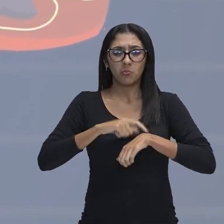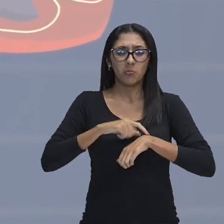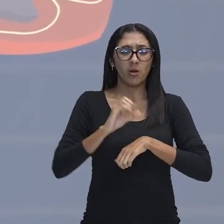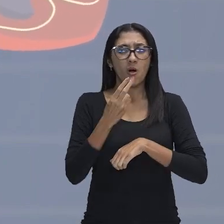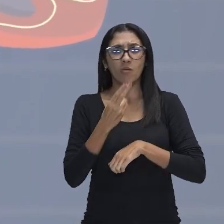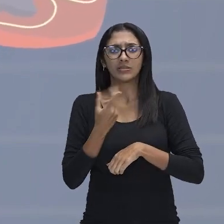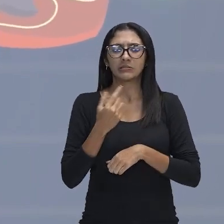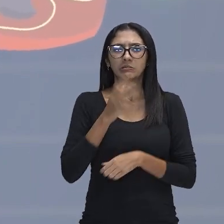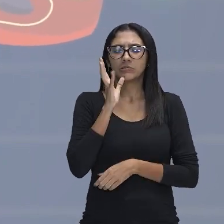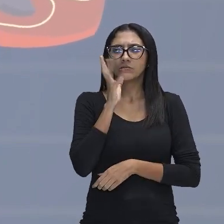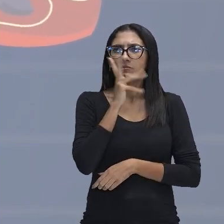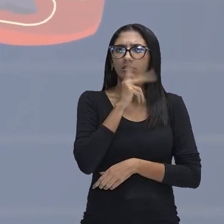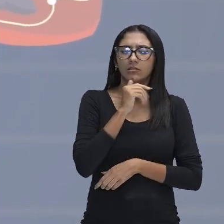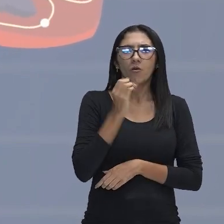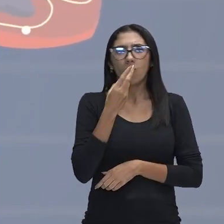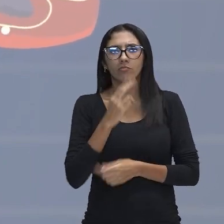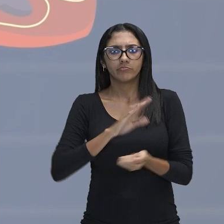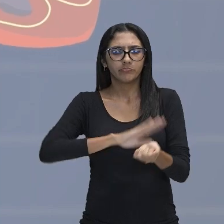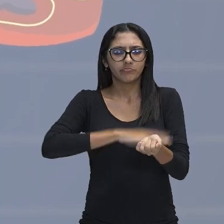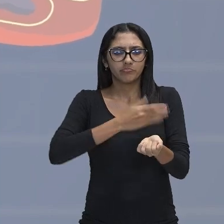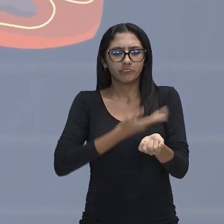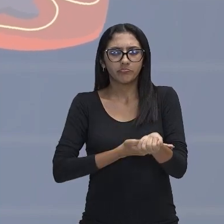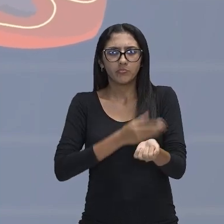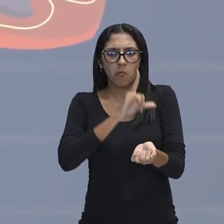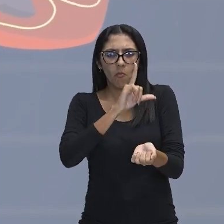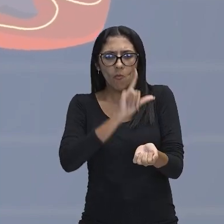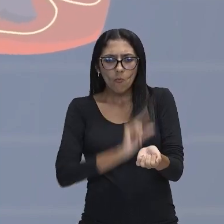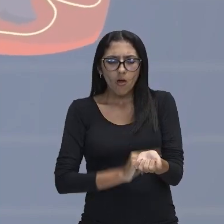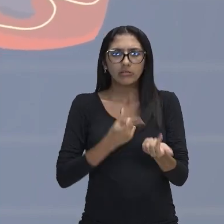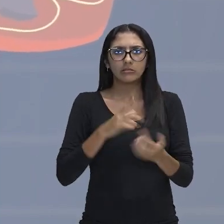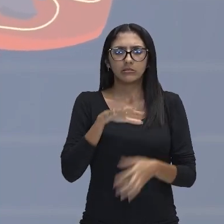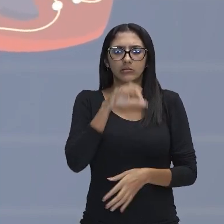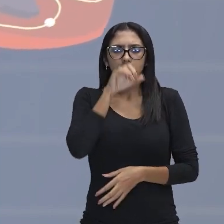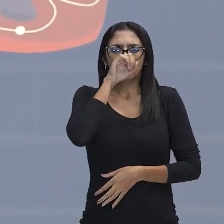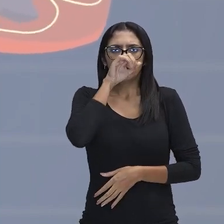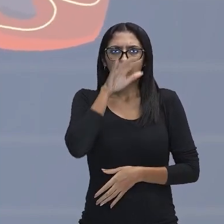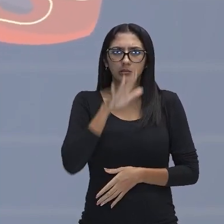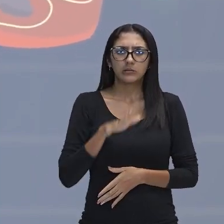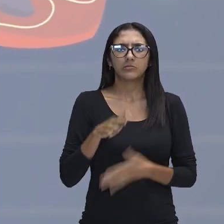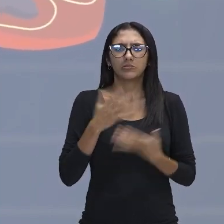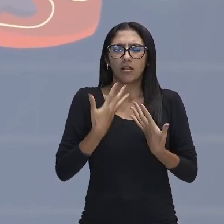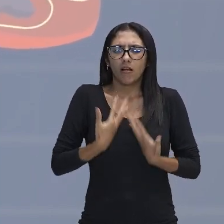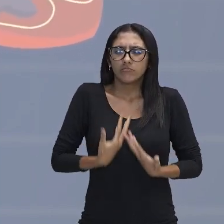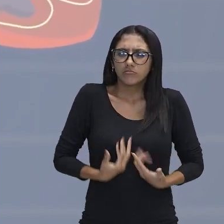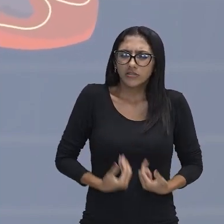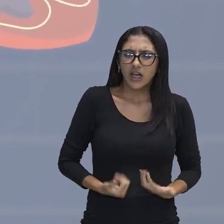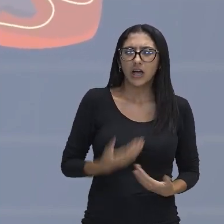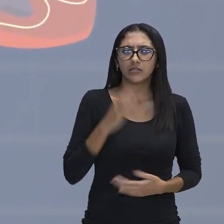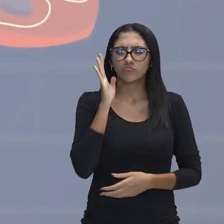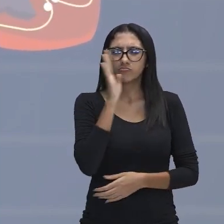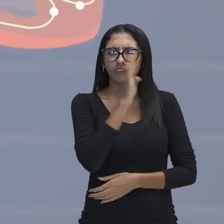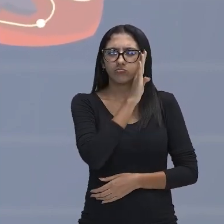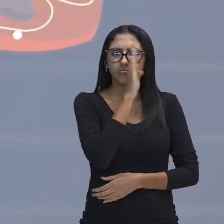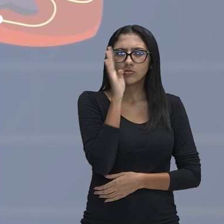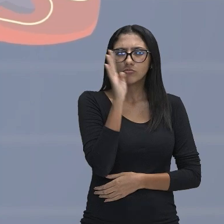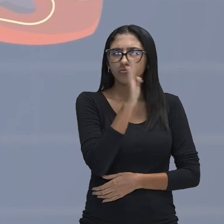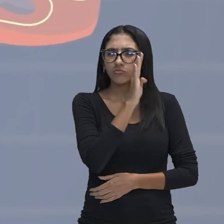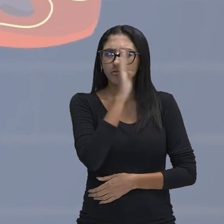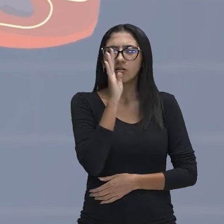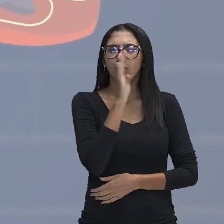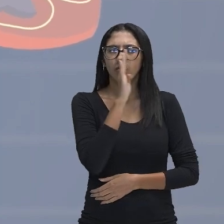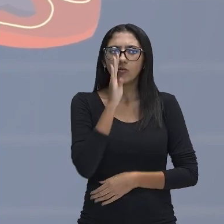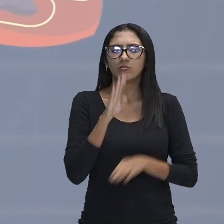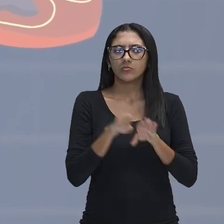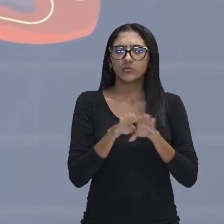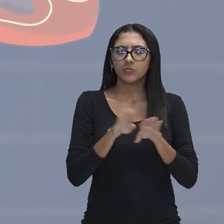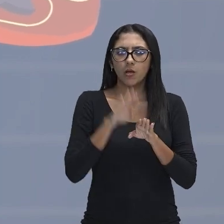semanas, queda de pressão, fadiga, falta de ar, desmaios, enjoos e vertigem. A